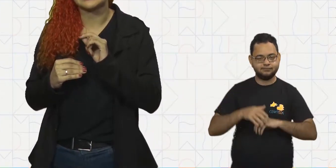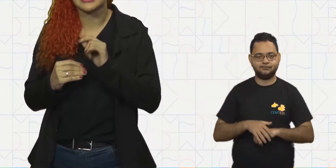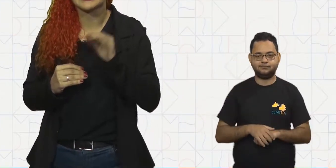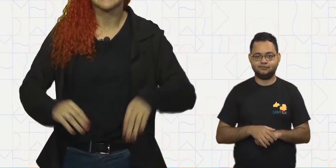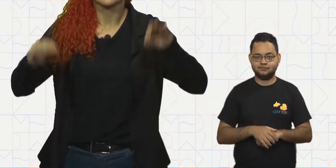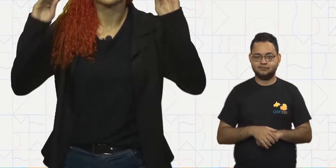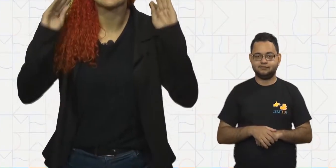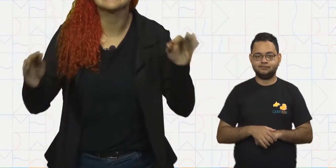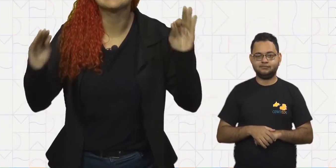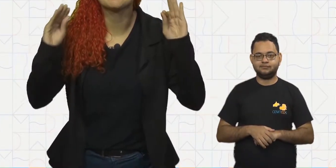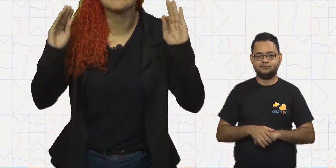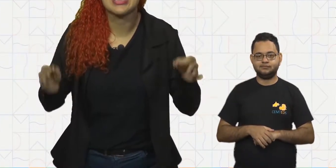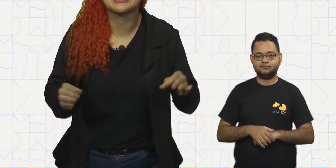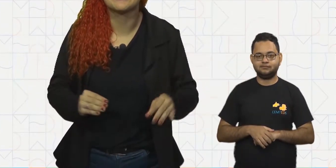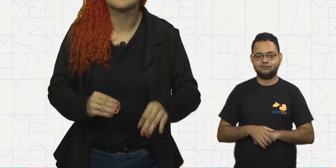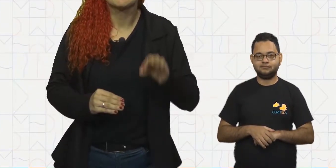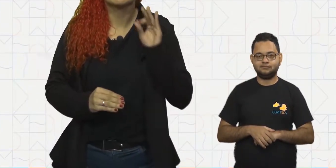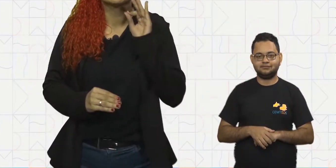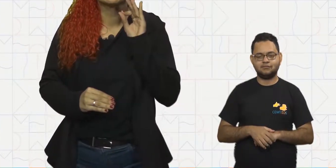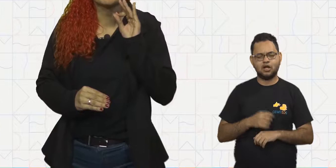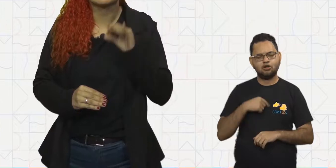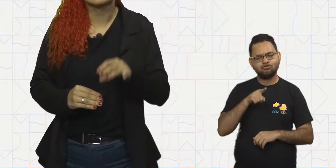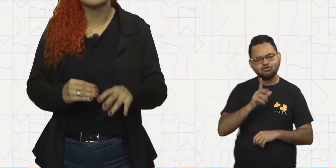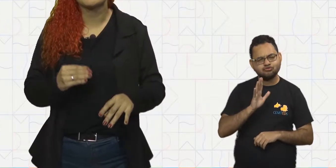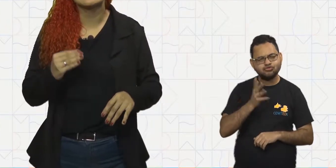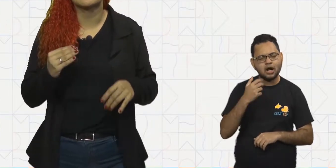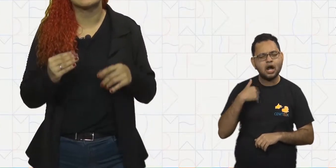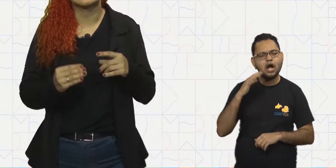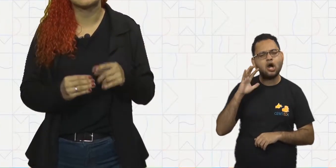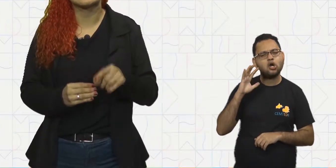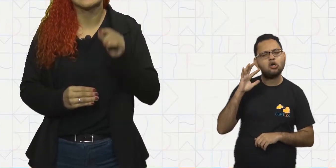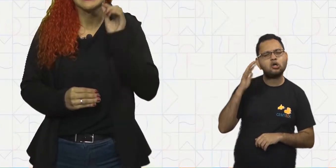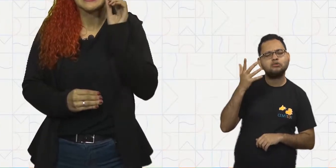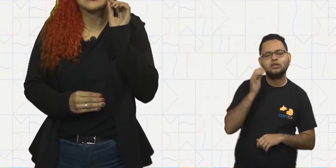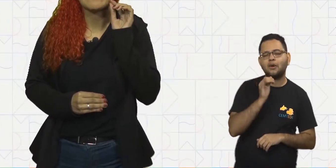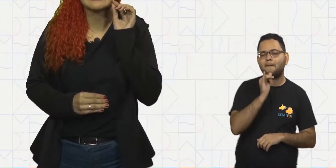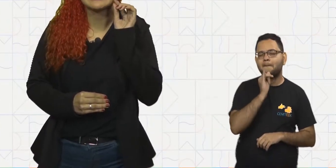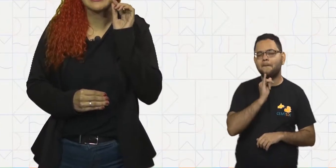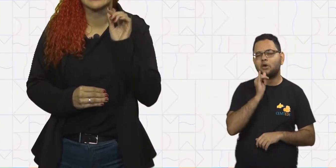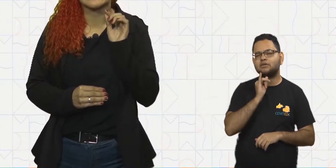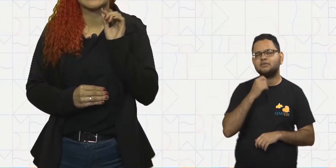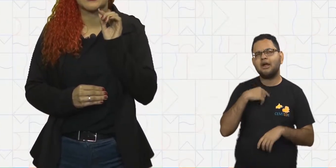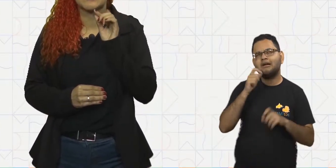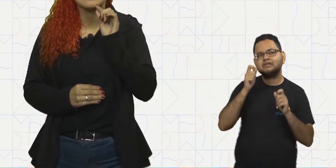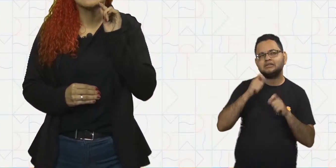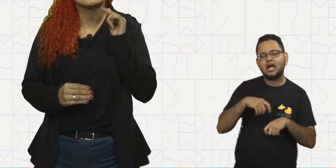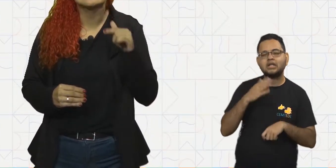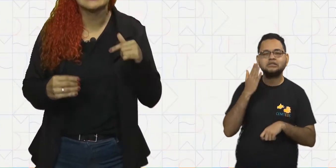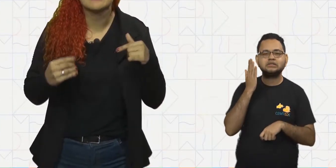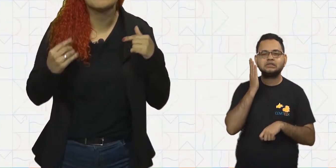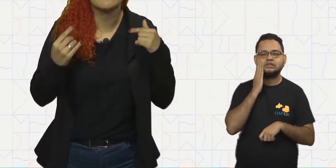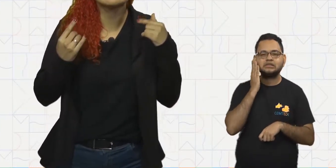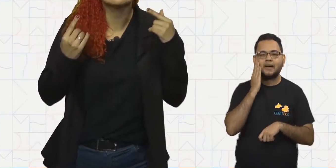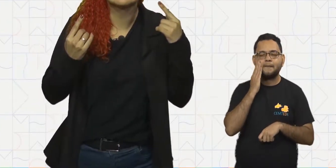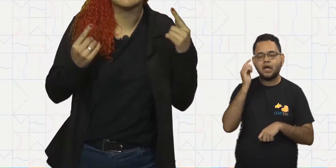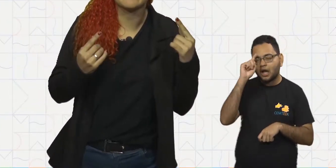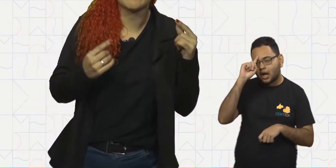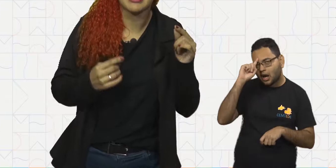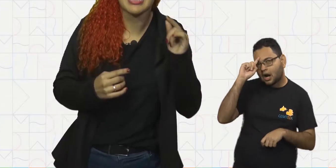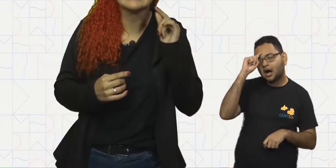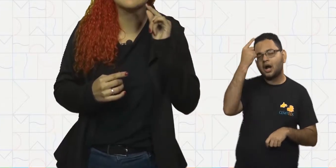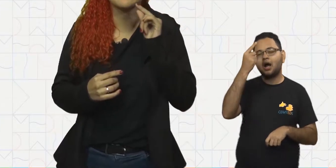dia a dia isso mesmo você já passaram por situações em que você acreditou que seria